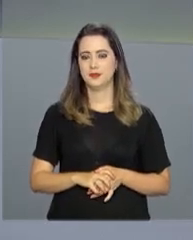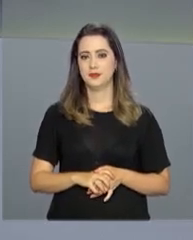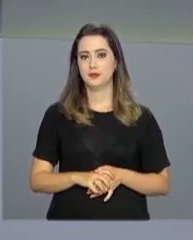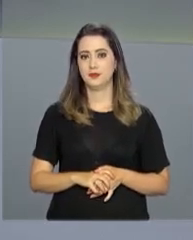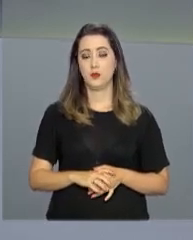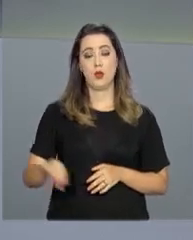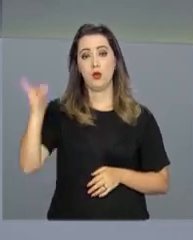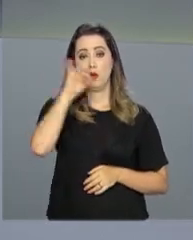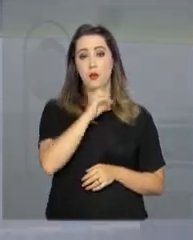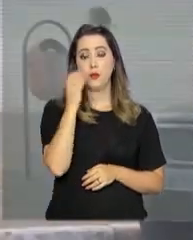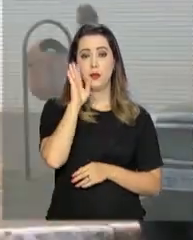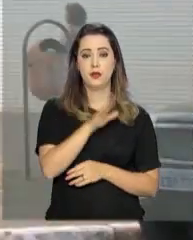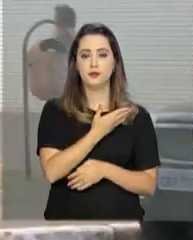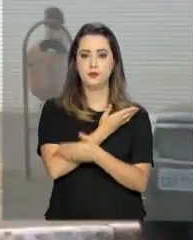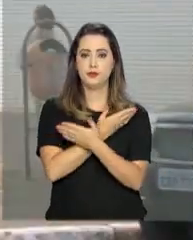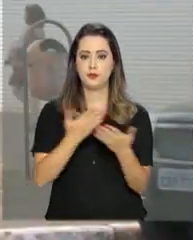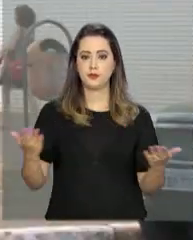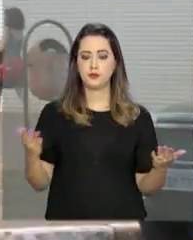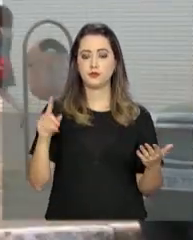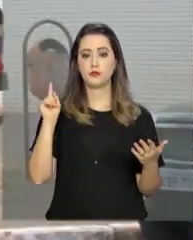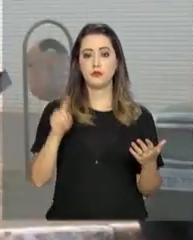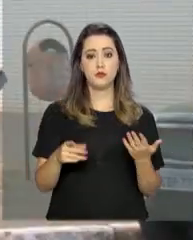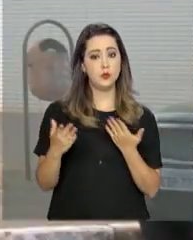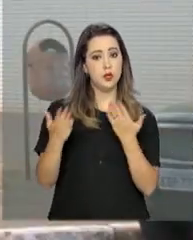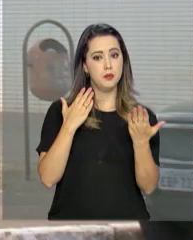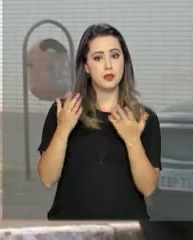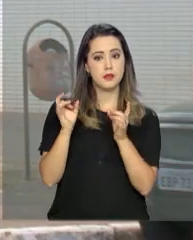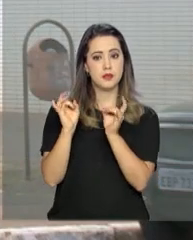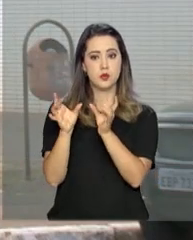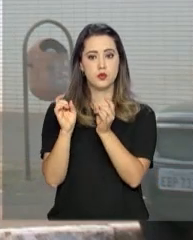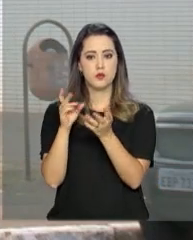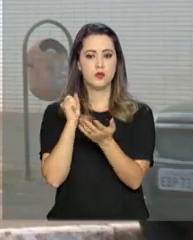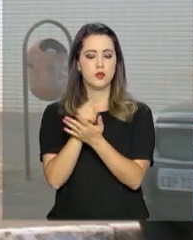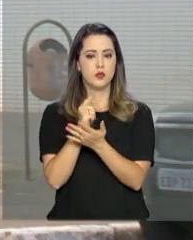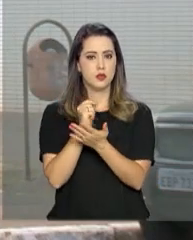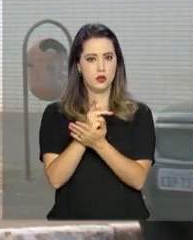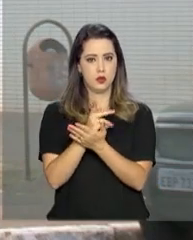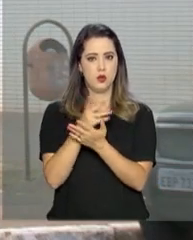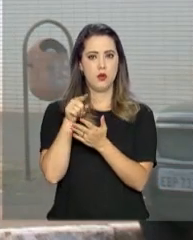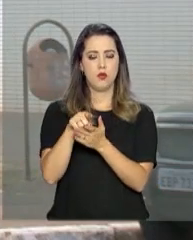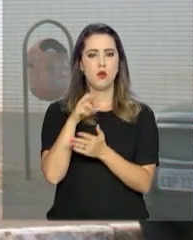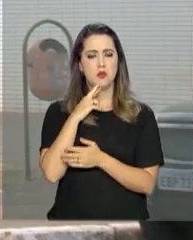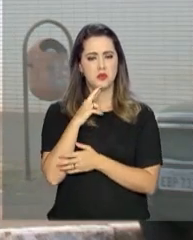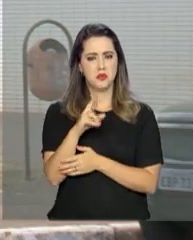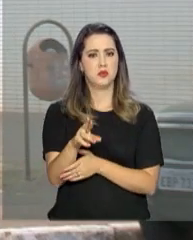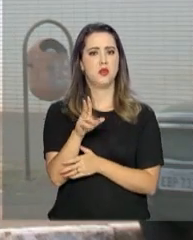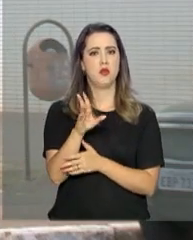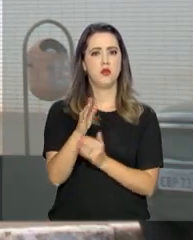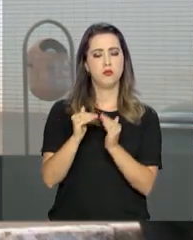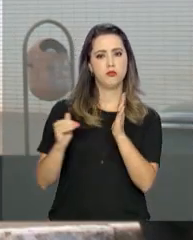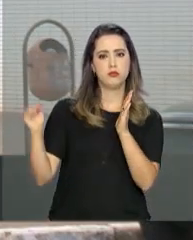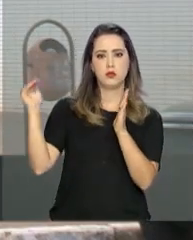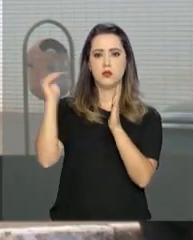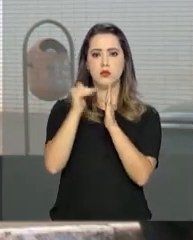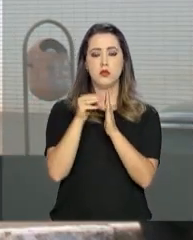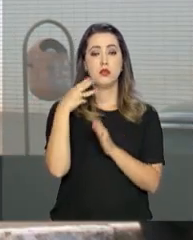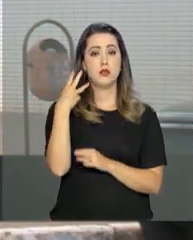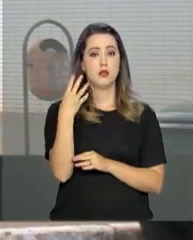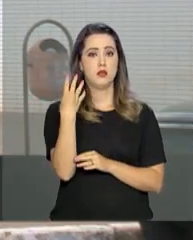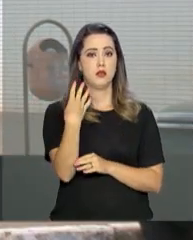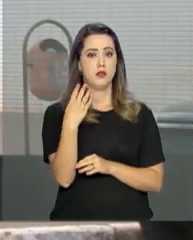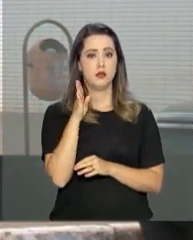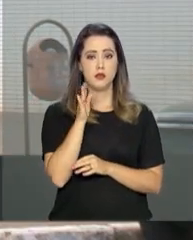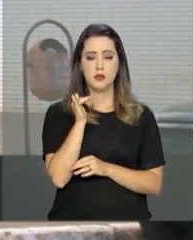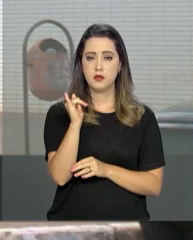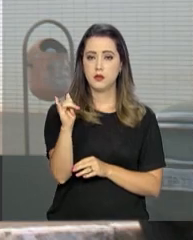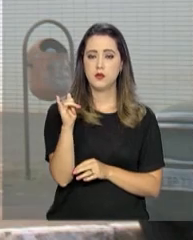Olá, boa tarde, Alessandra. Boa tarde a todos. A balança comercial brasileira registrou superávit de 34 bilhões